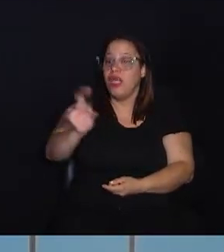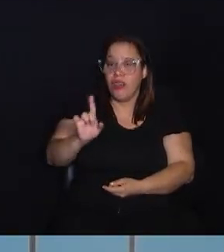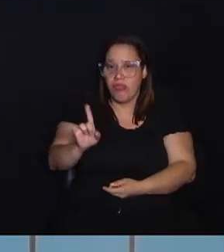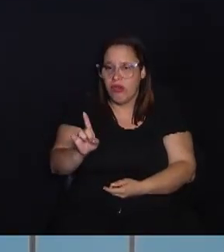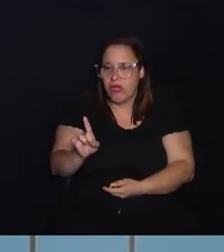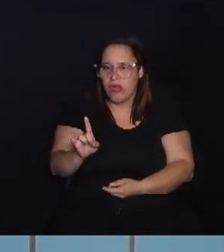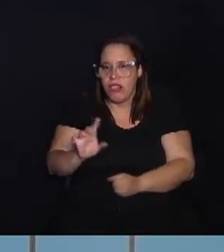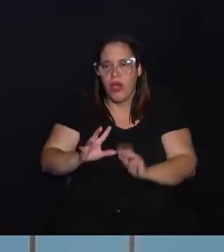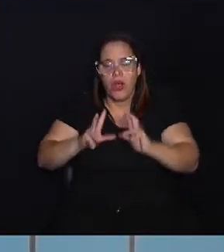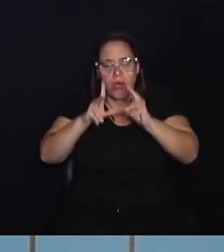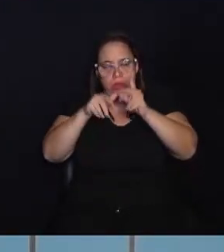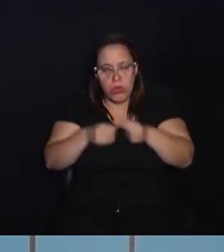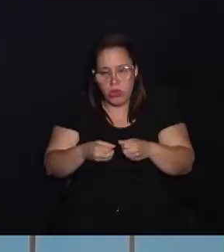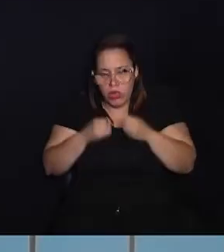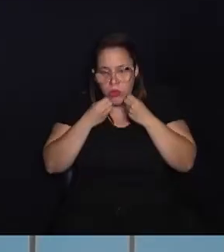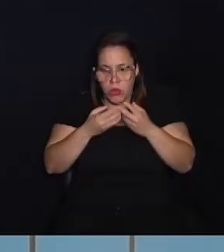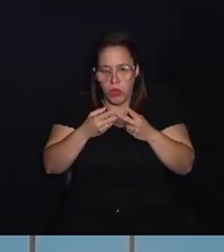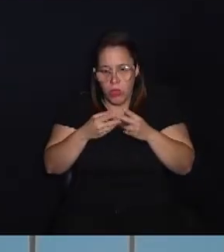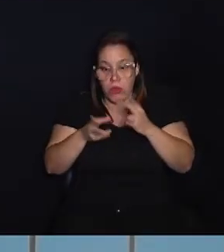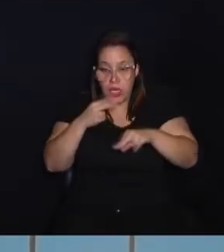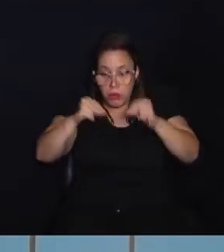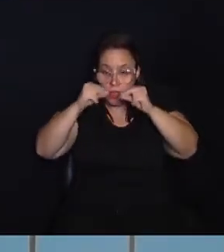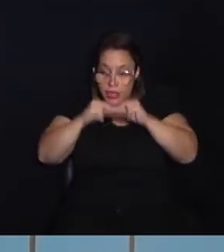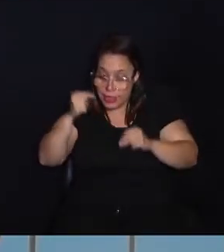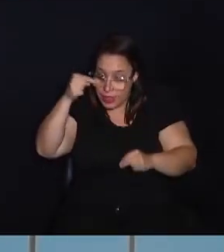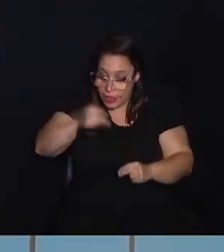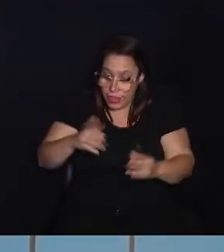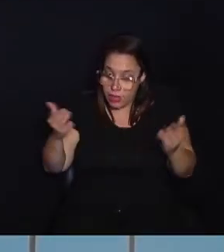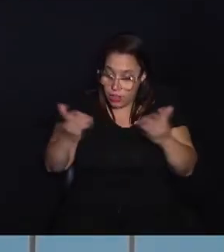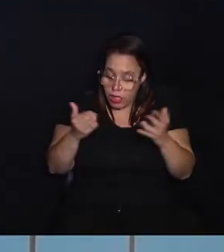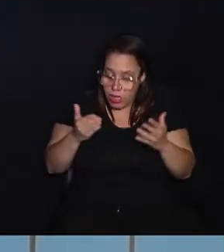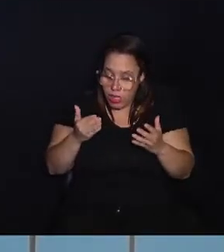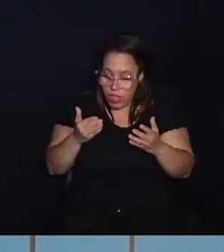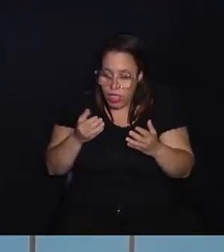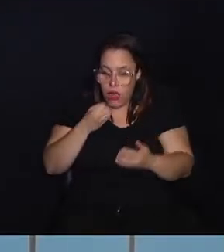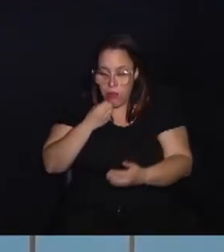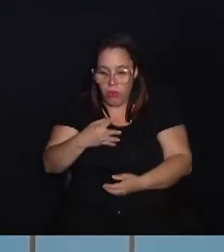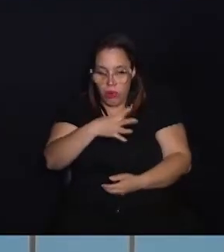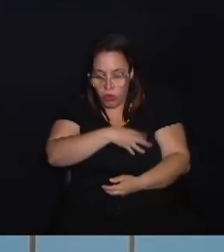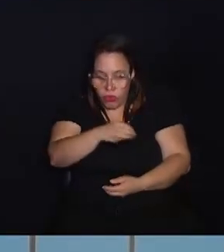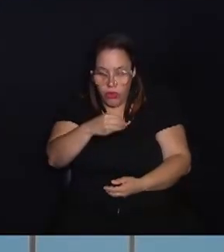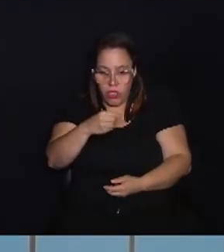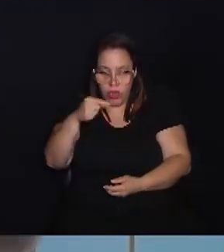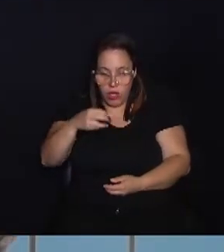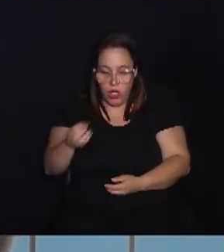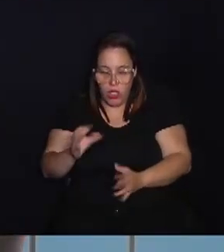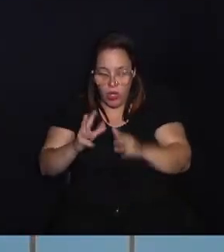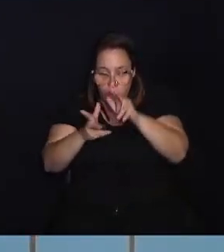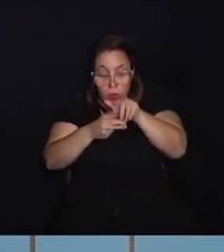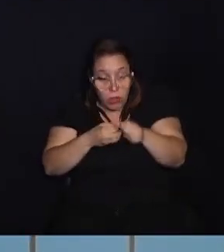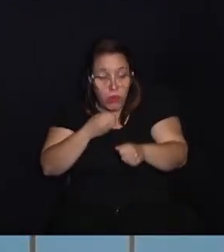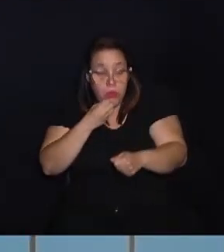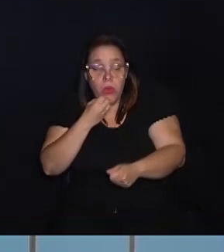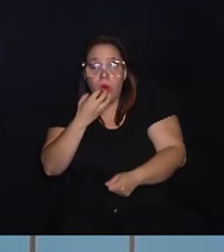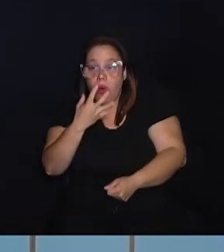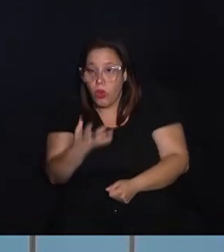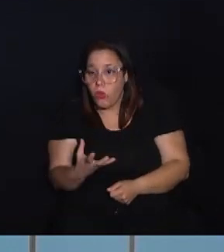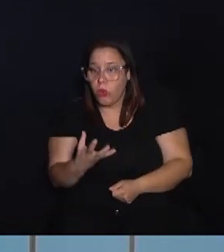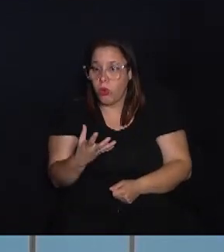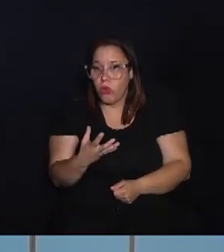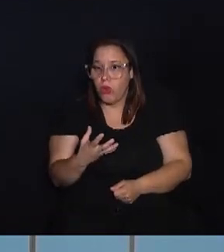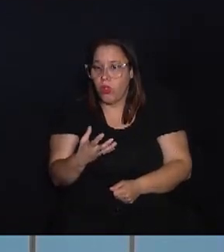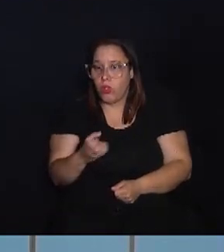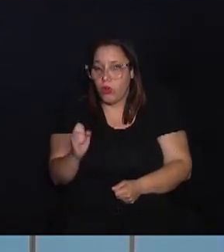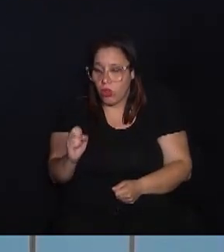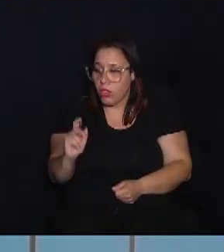Tudo é bom, o presente é bom, o filho atual é bom. O mundo hoje é bom, ele tem coisas